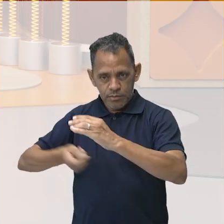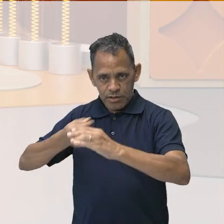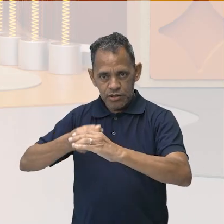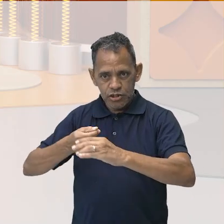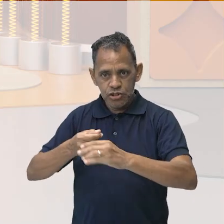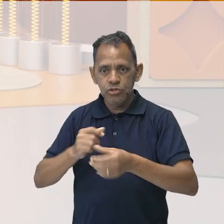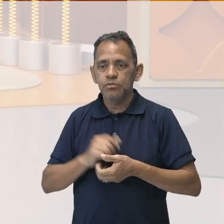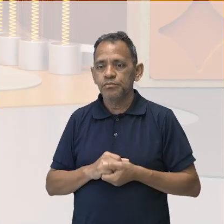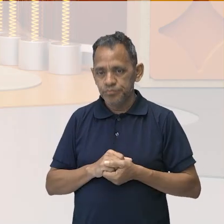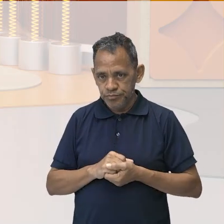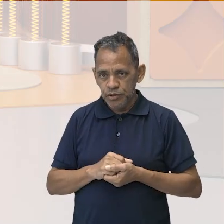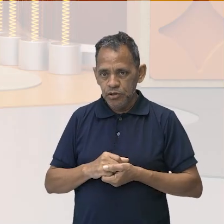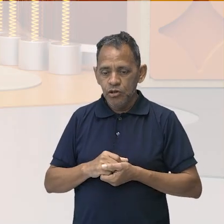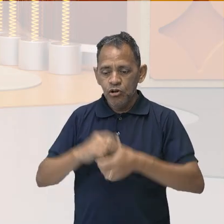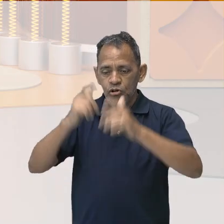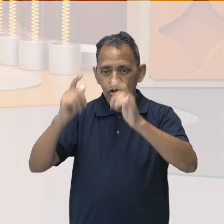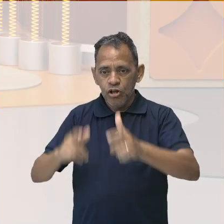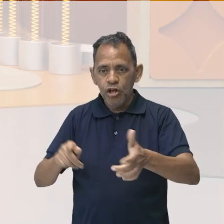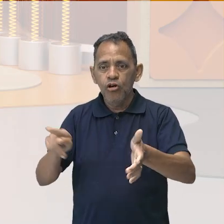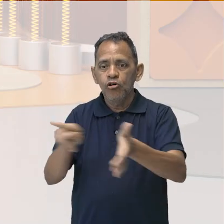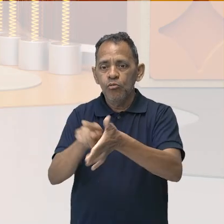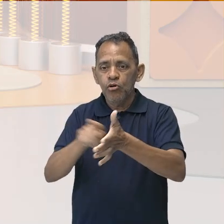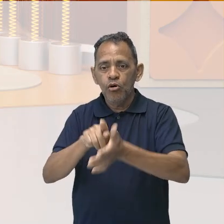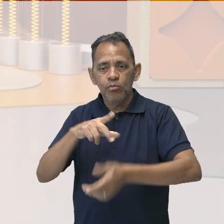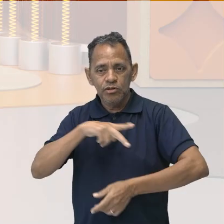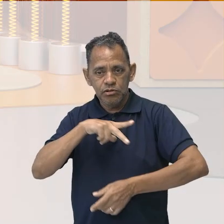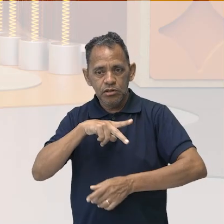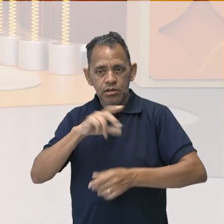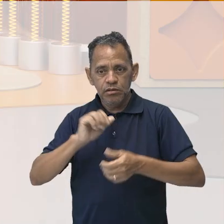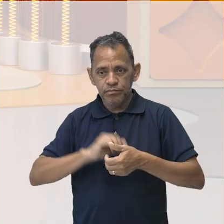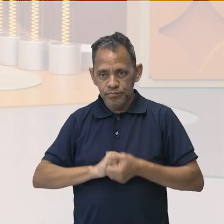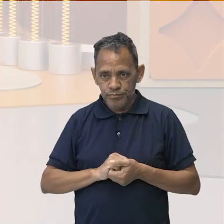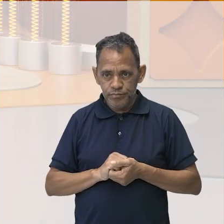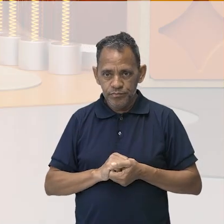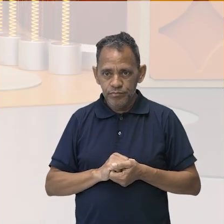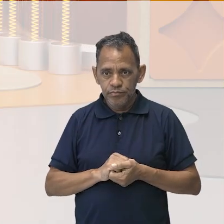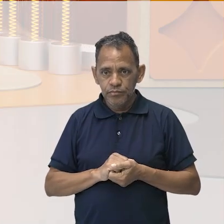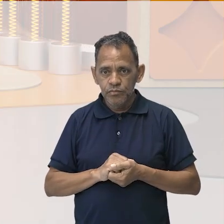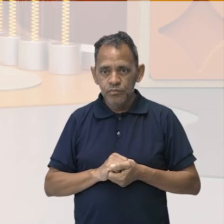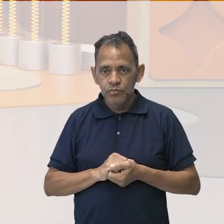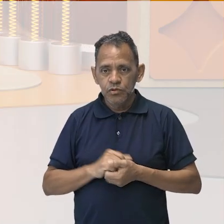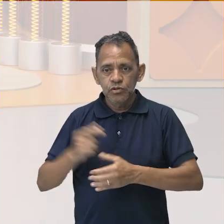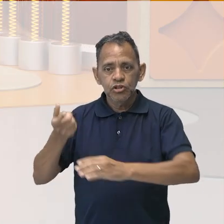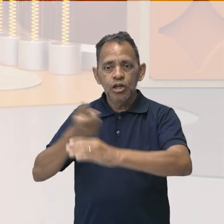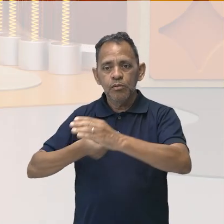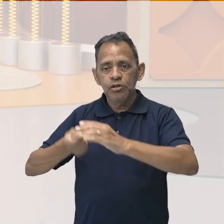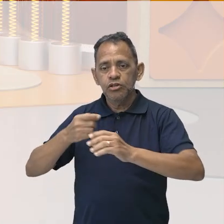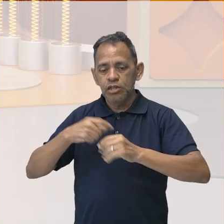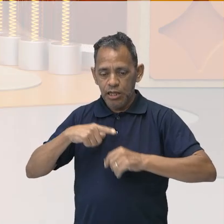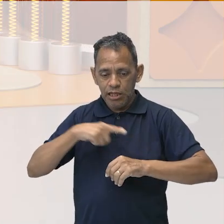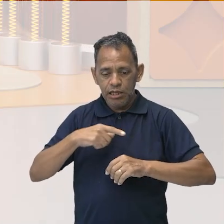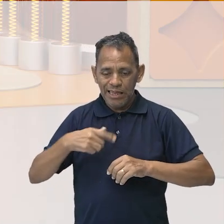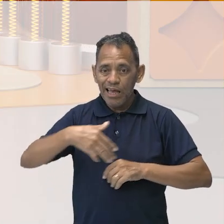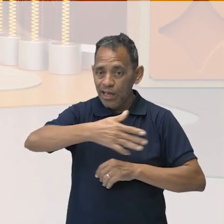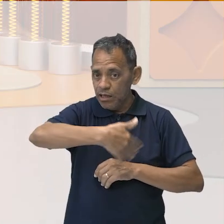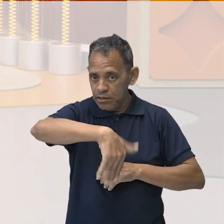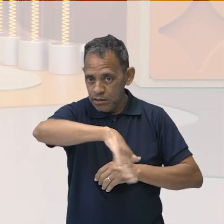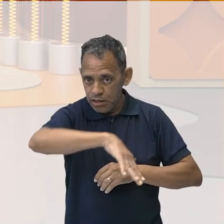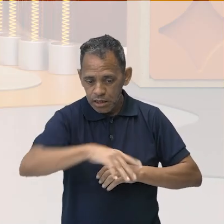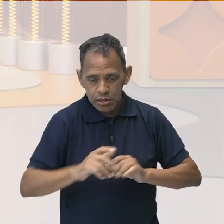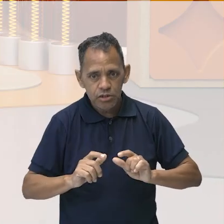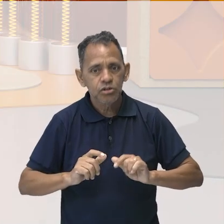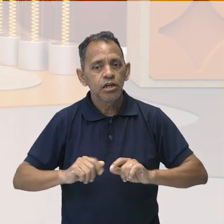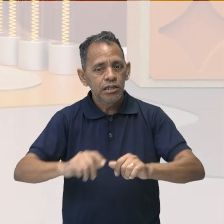tá? Com essa garantia, gente, aí os capitalistas que possuem terras,